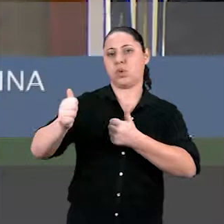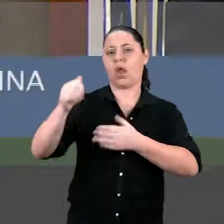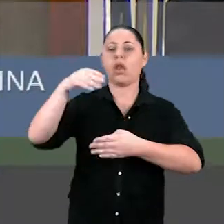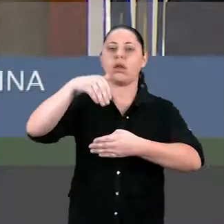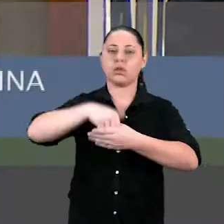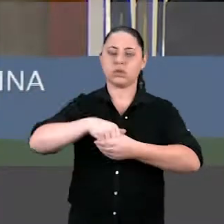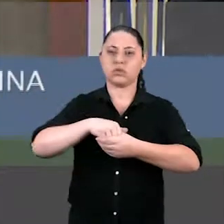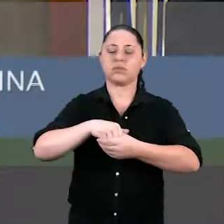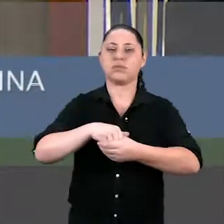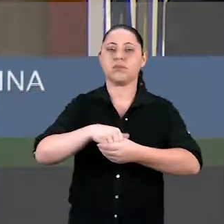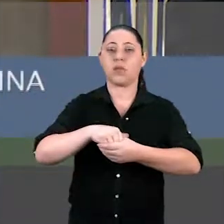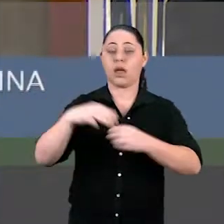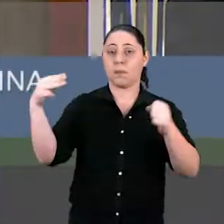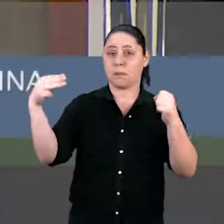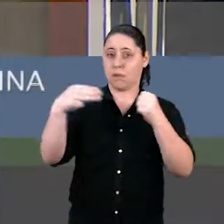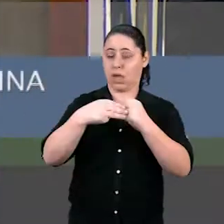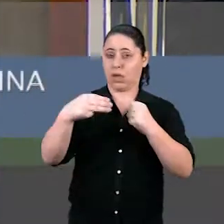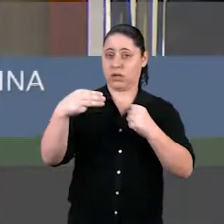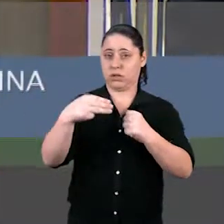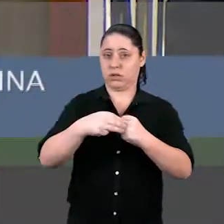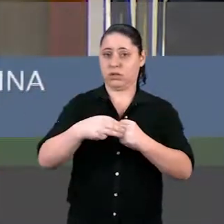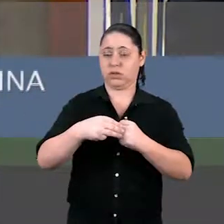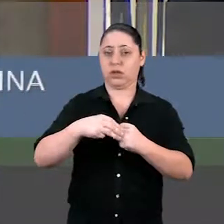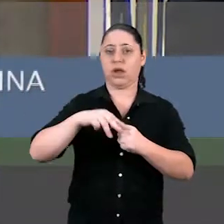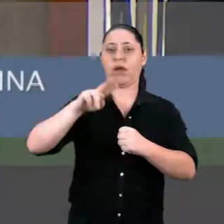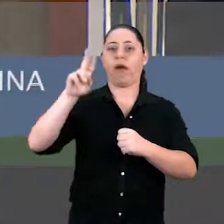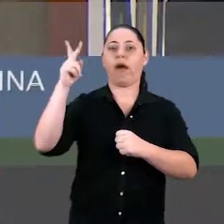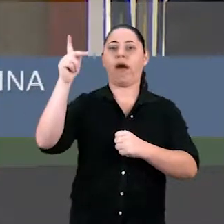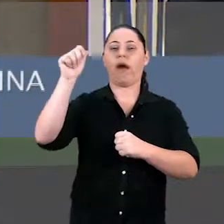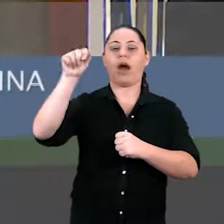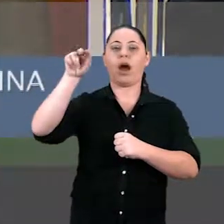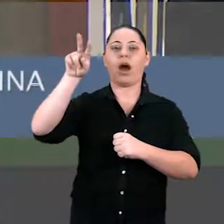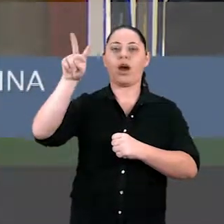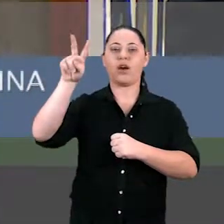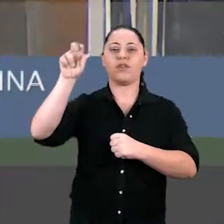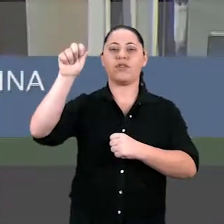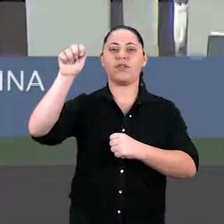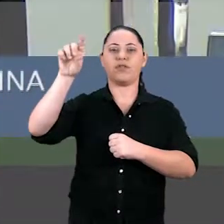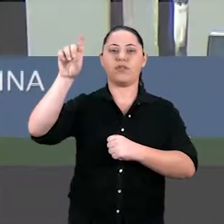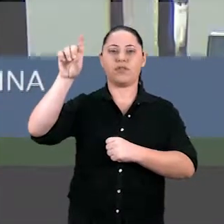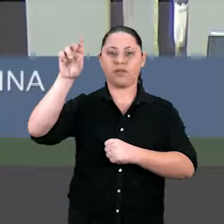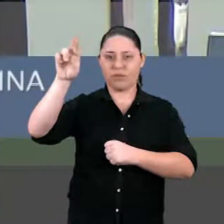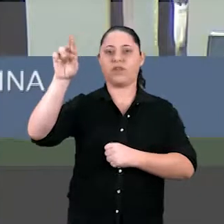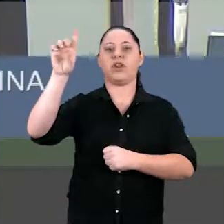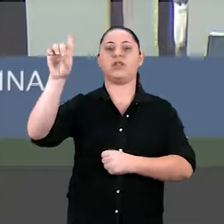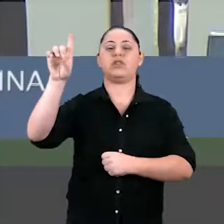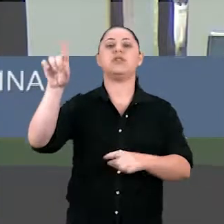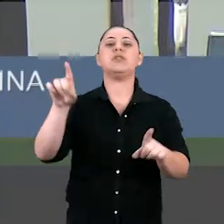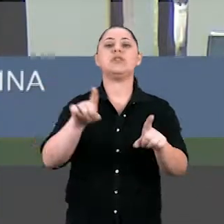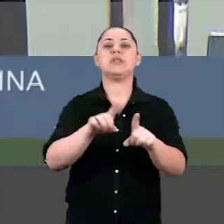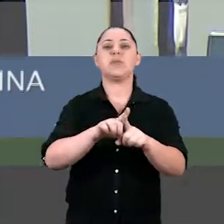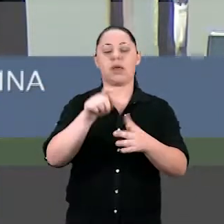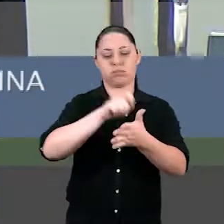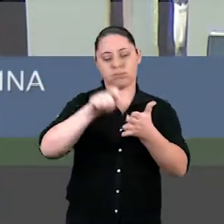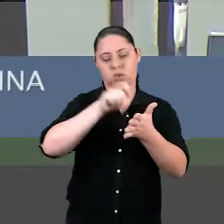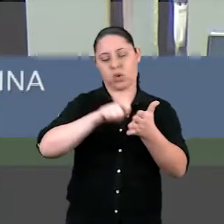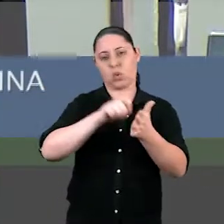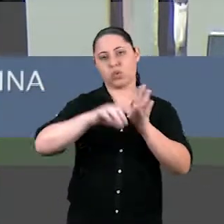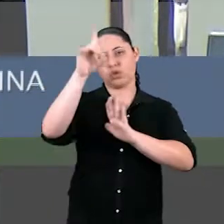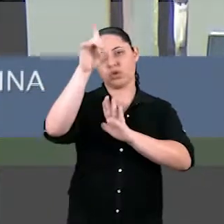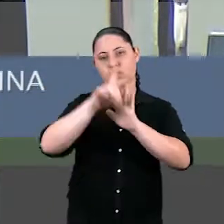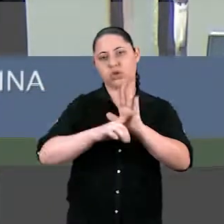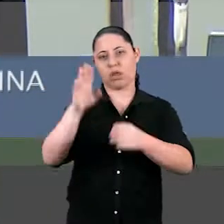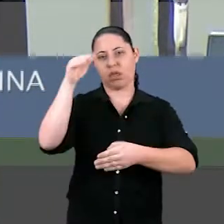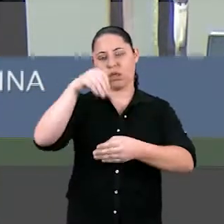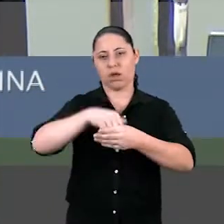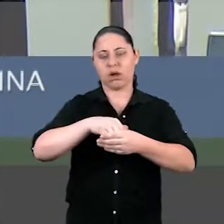em Direito pela Harvard Law School, mestre em Direito Público pela UERJ e autora do livro Direito